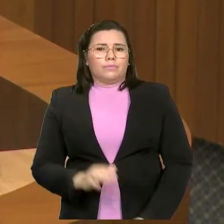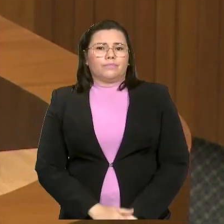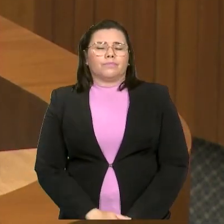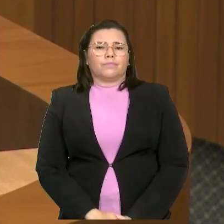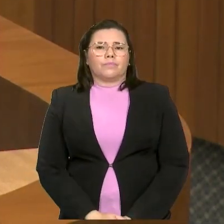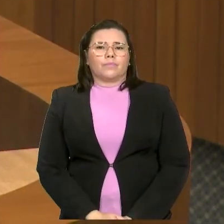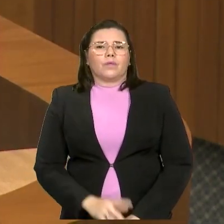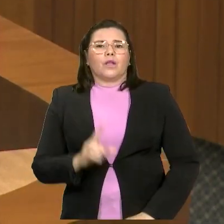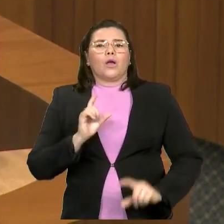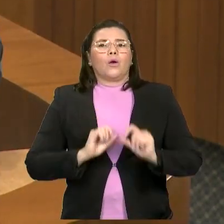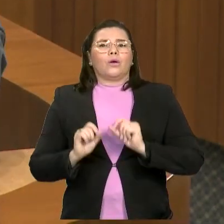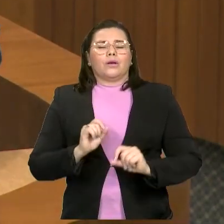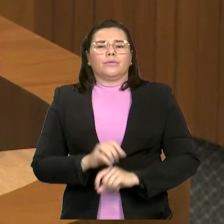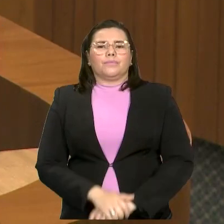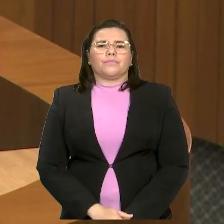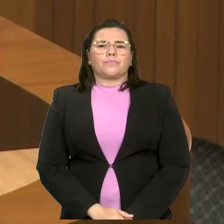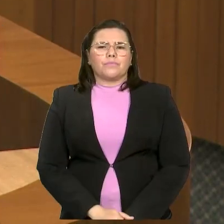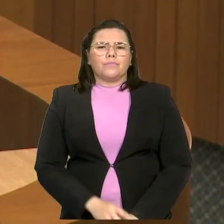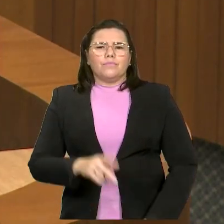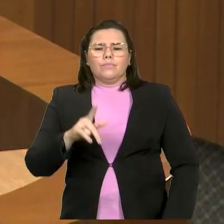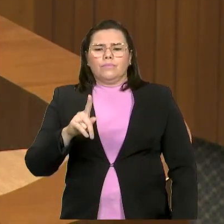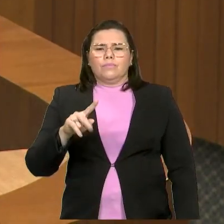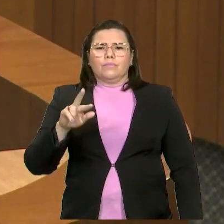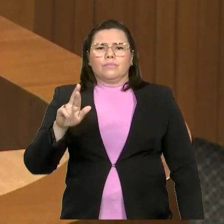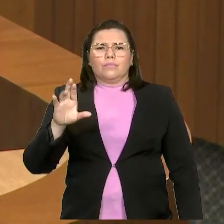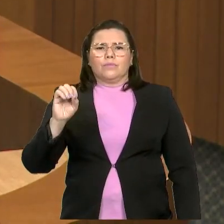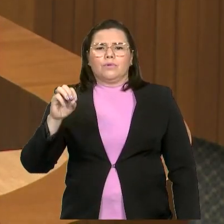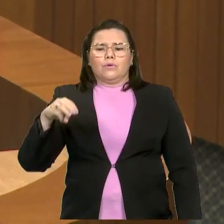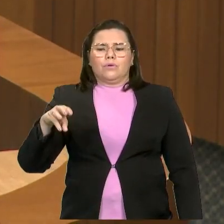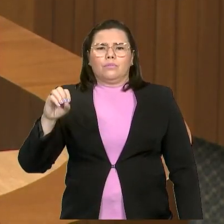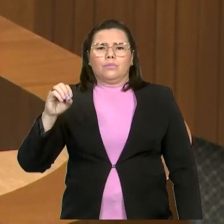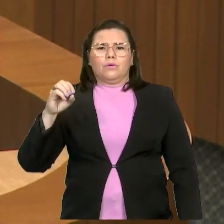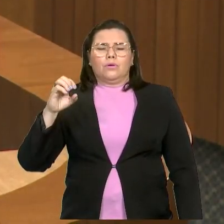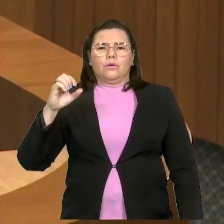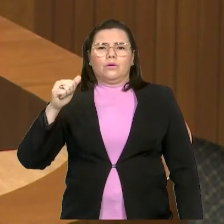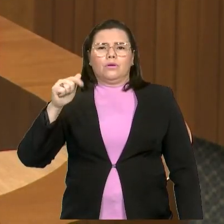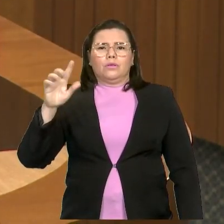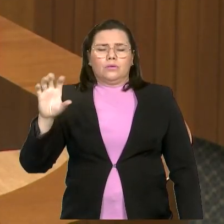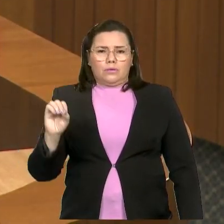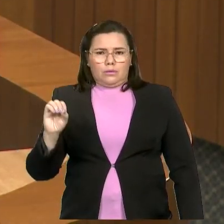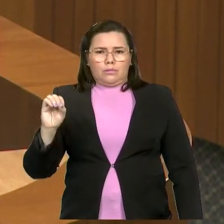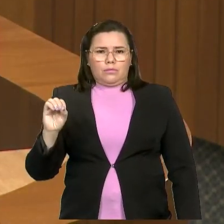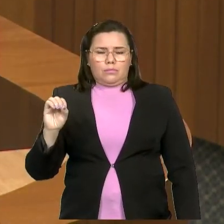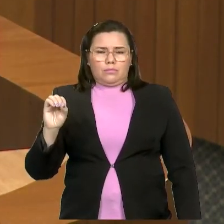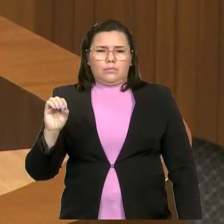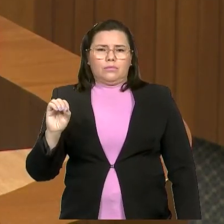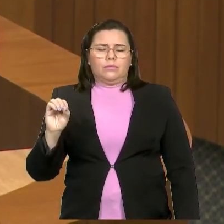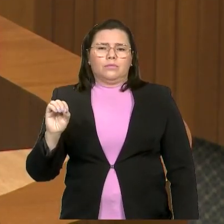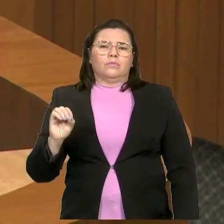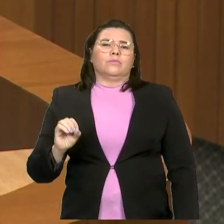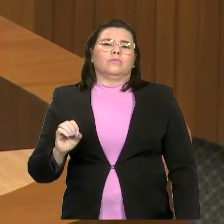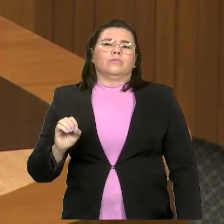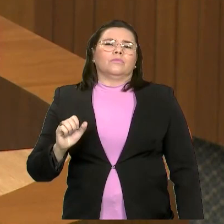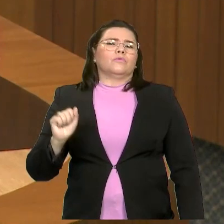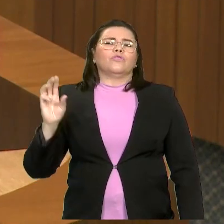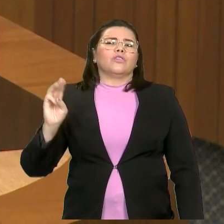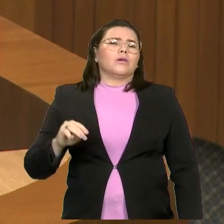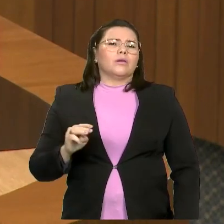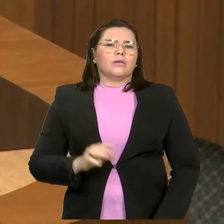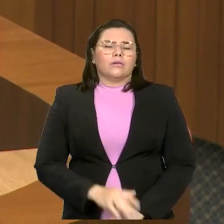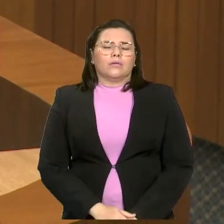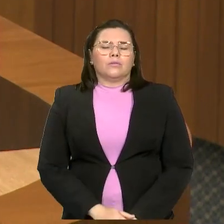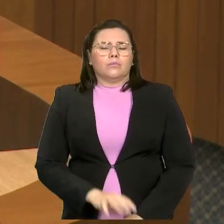bombeiros. Ontem foi um dia muito especial para o nosso estado, onde a gente combate a violência com